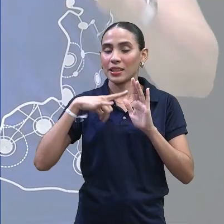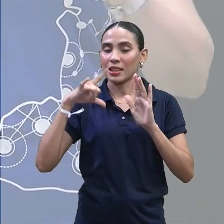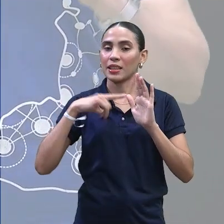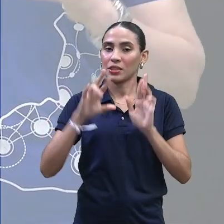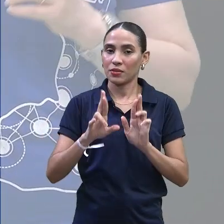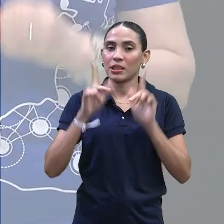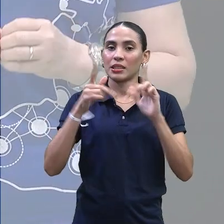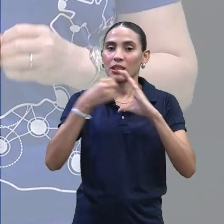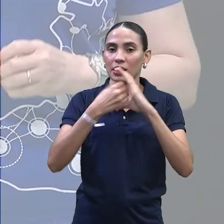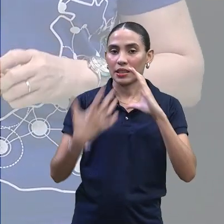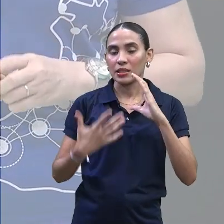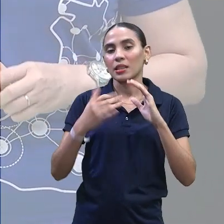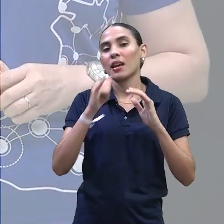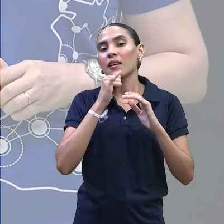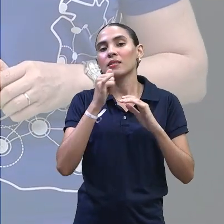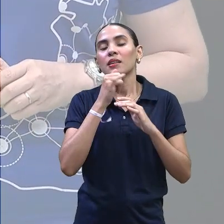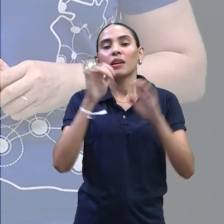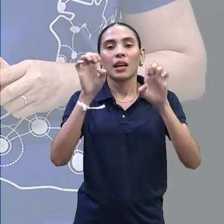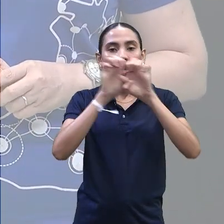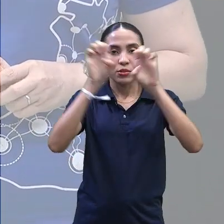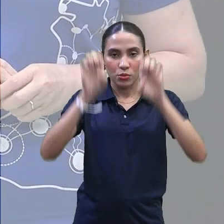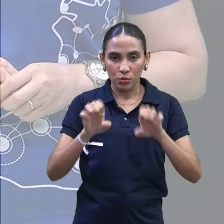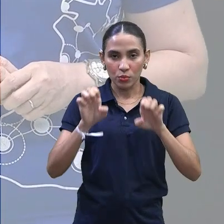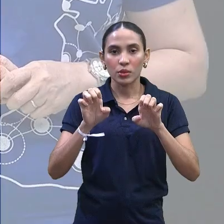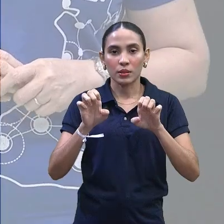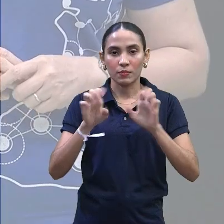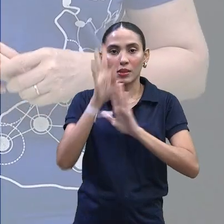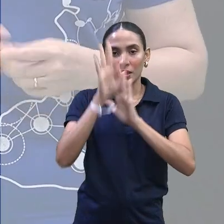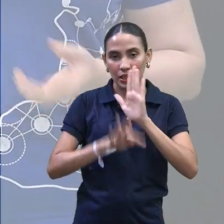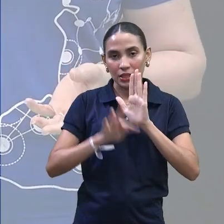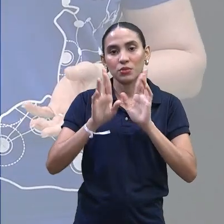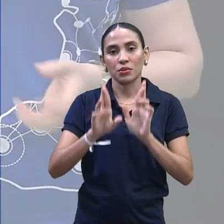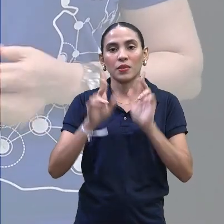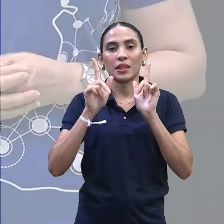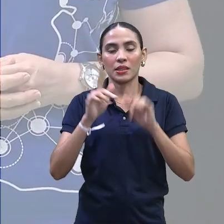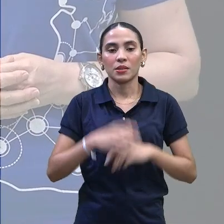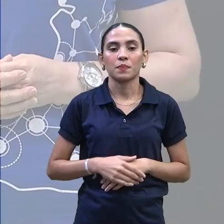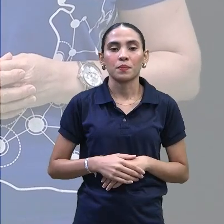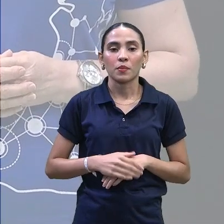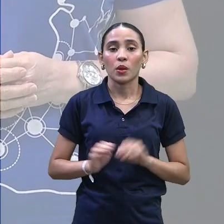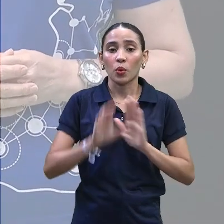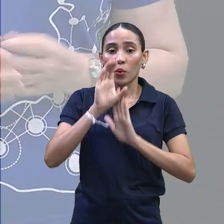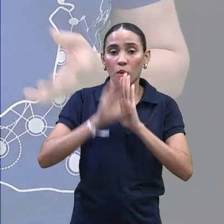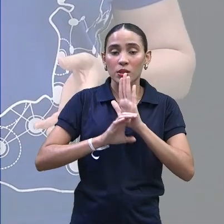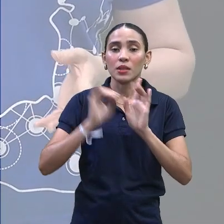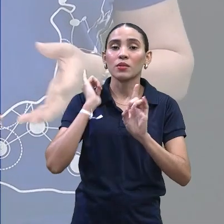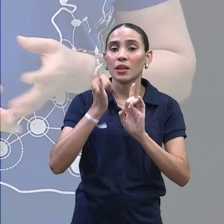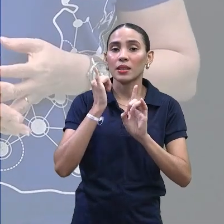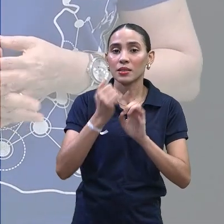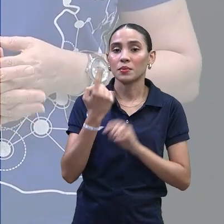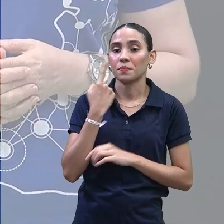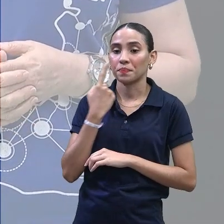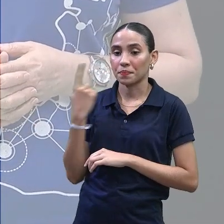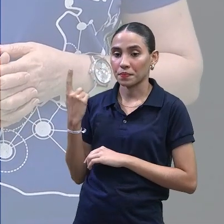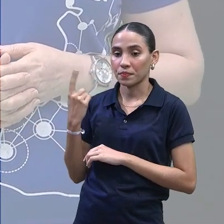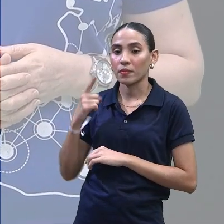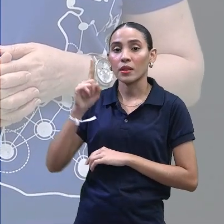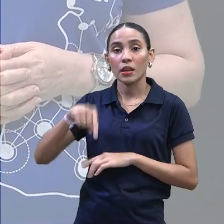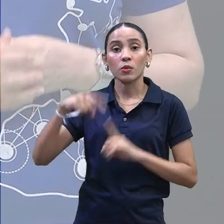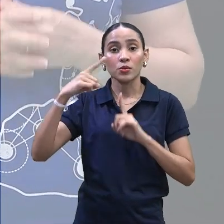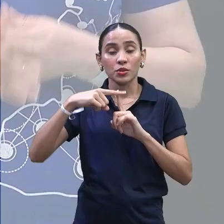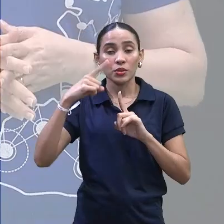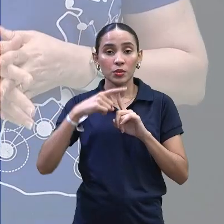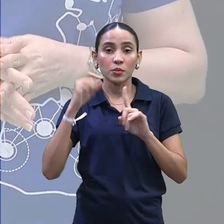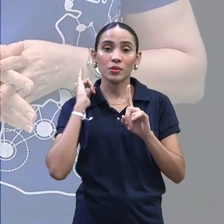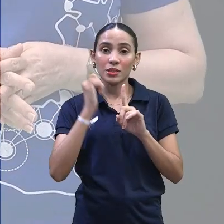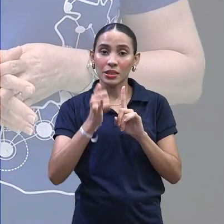ou seja, a estrutura do texto ela é diferente. E o conceito de narração é o quê? É um tipo de texto